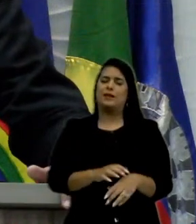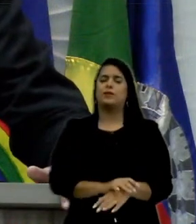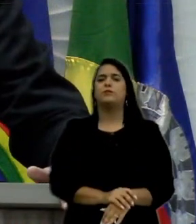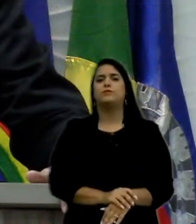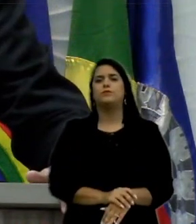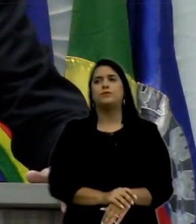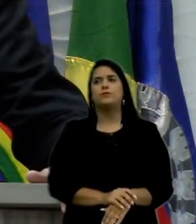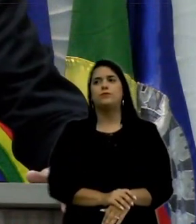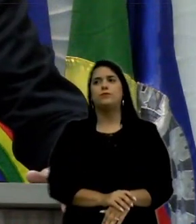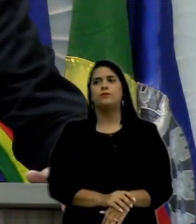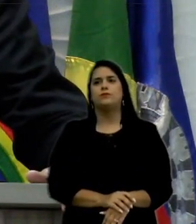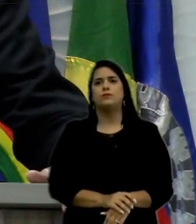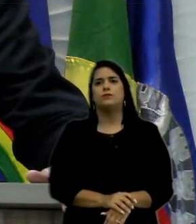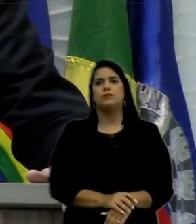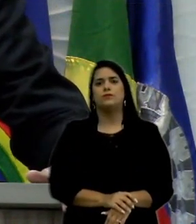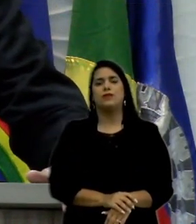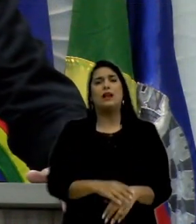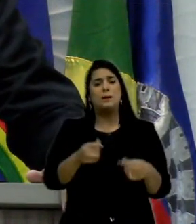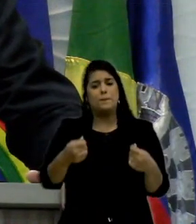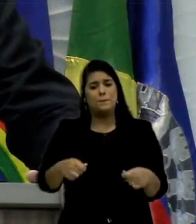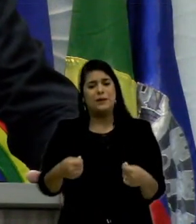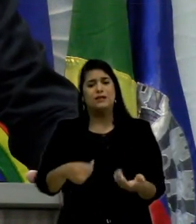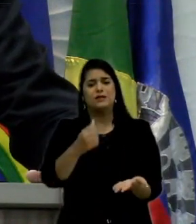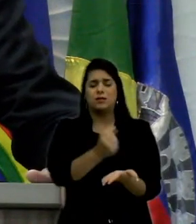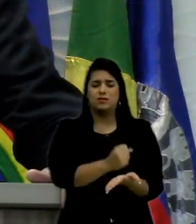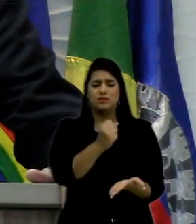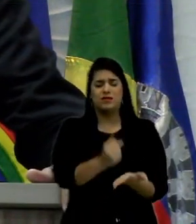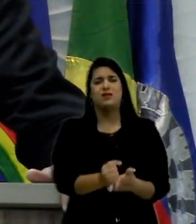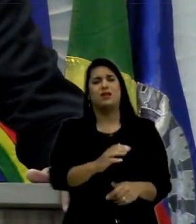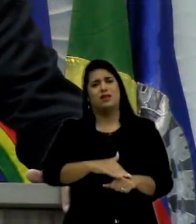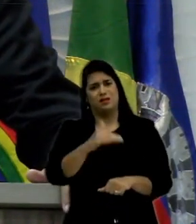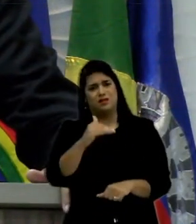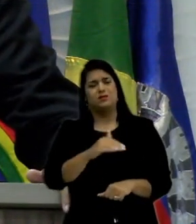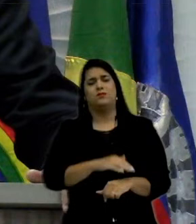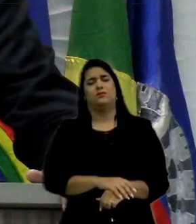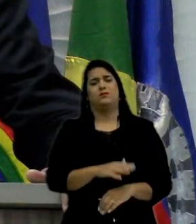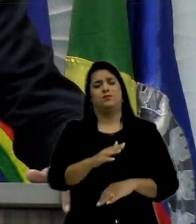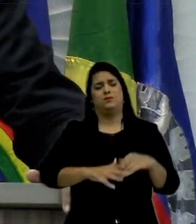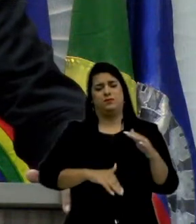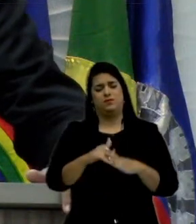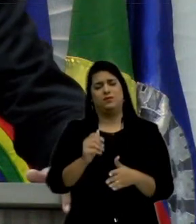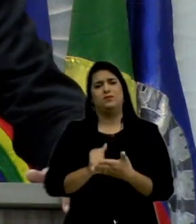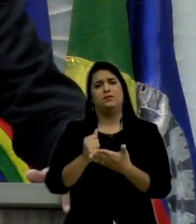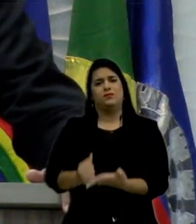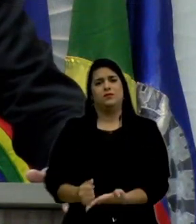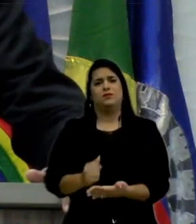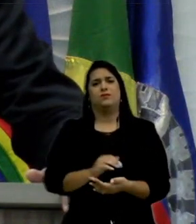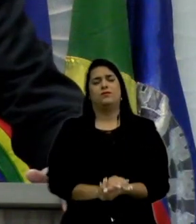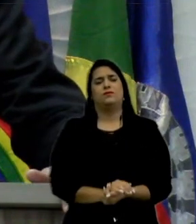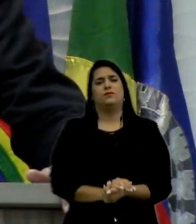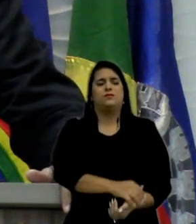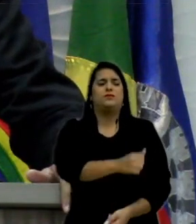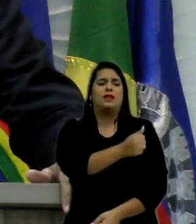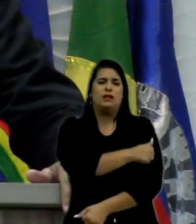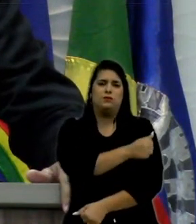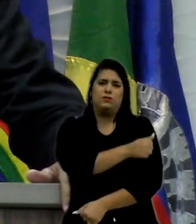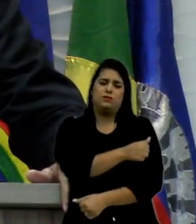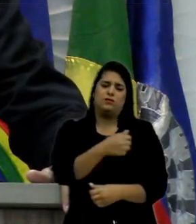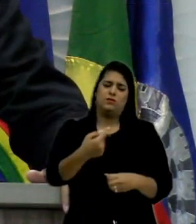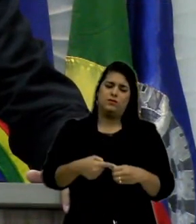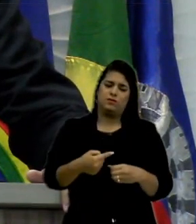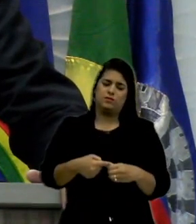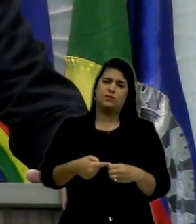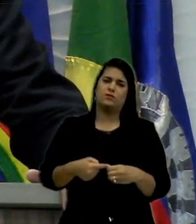Então, resolva, contrate, arrume e bote os alunos do nosso